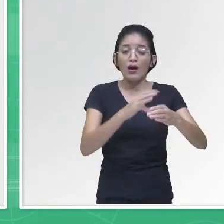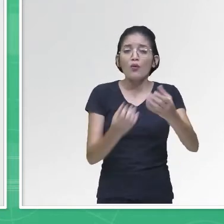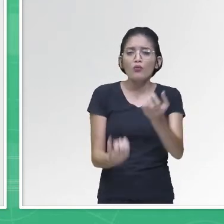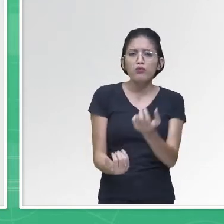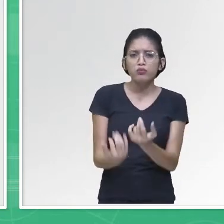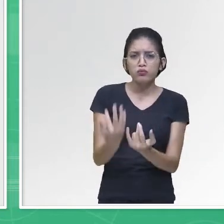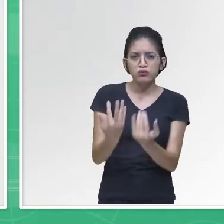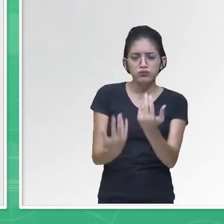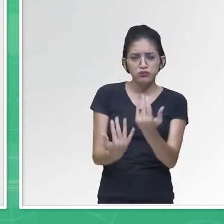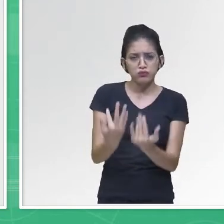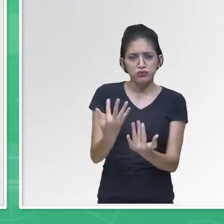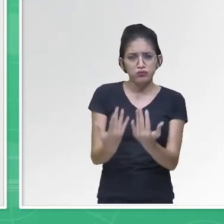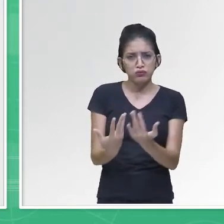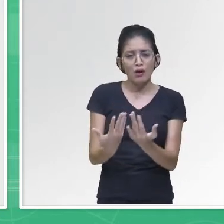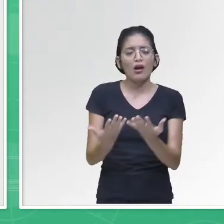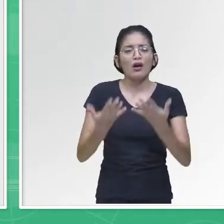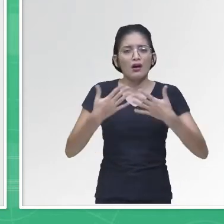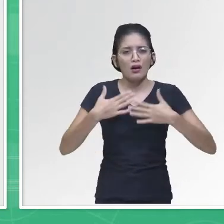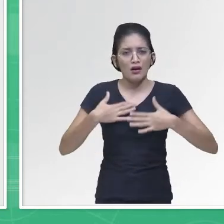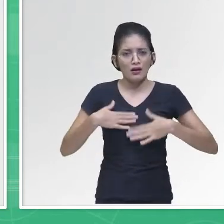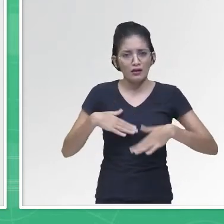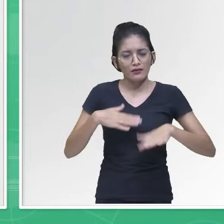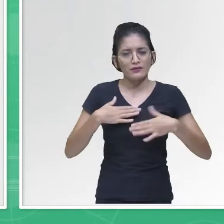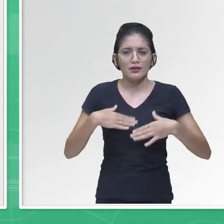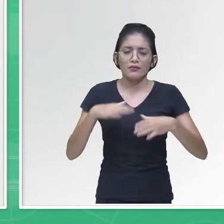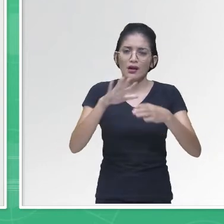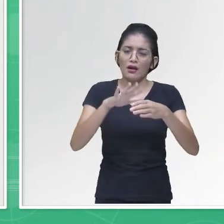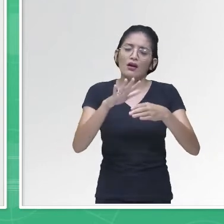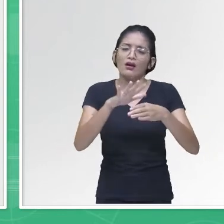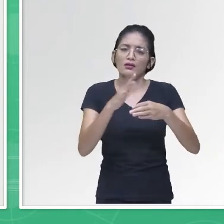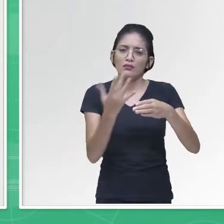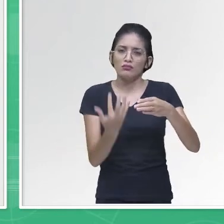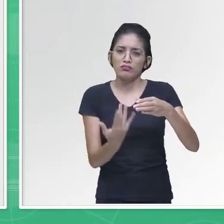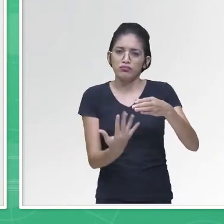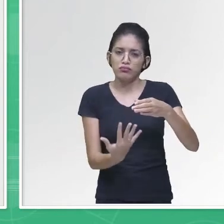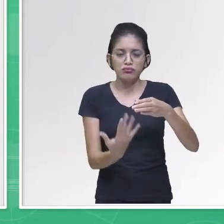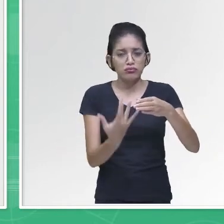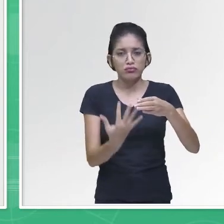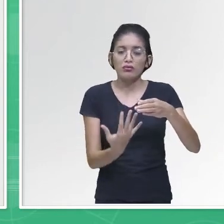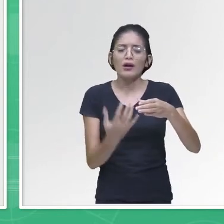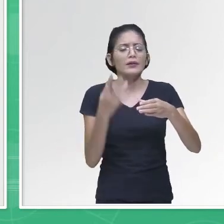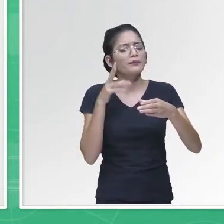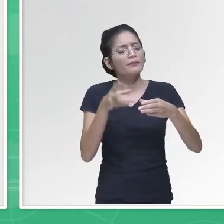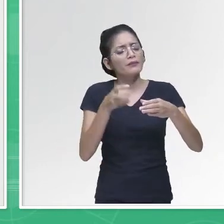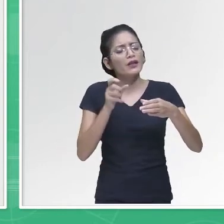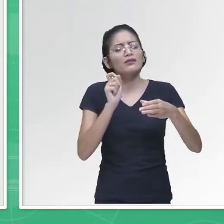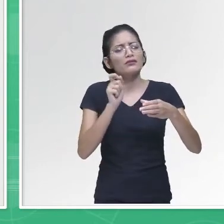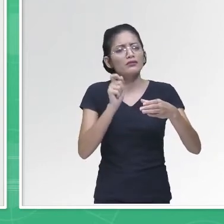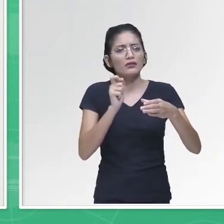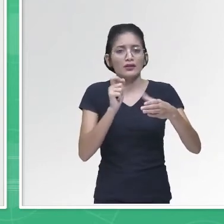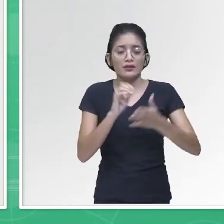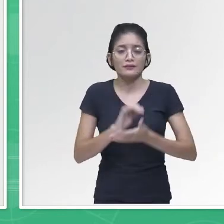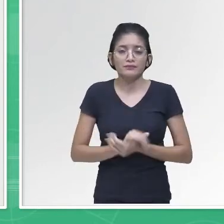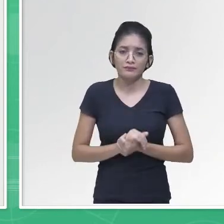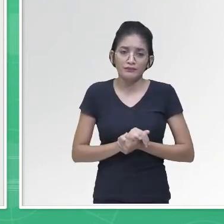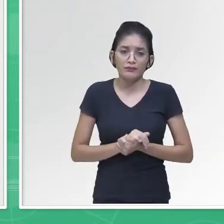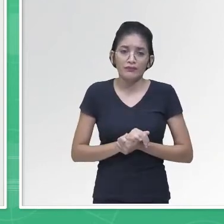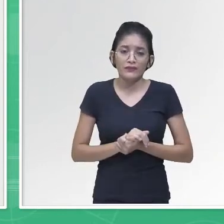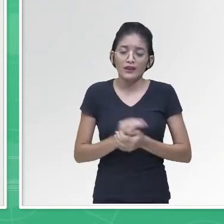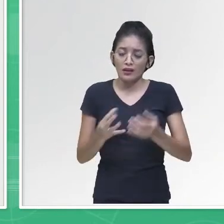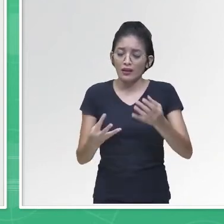vai ser deixado em repouso, aí você vai observar. Quando você observa, o que você nota? Que o corpo de